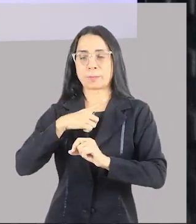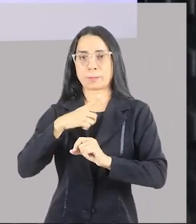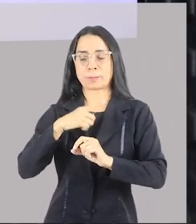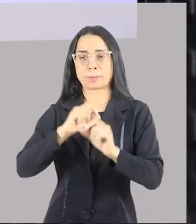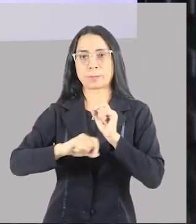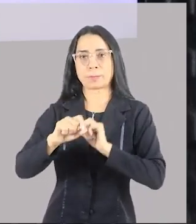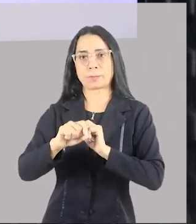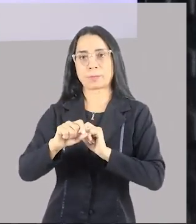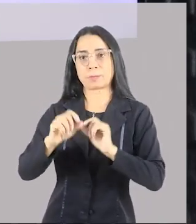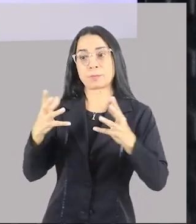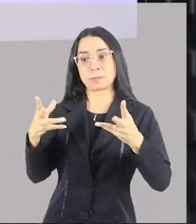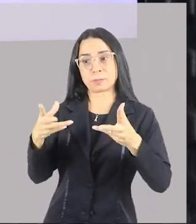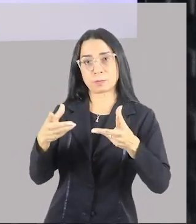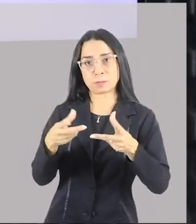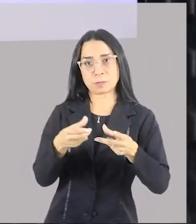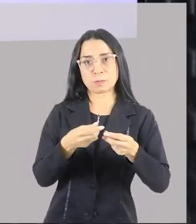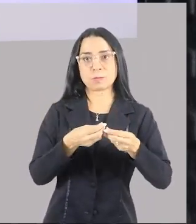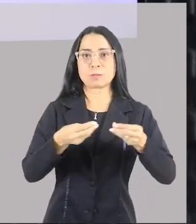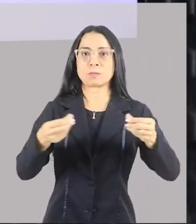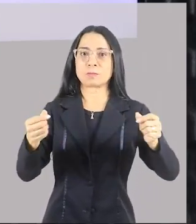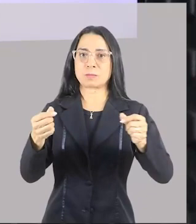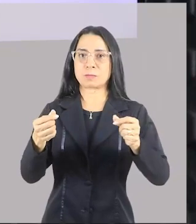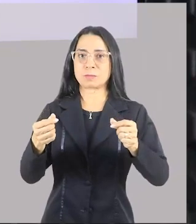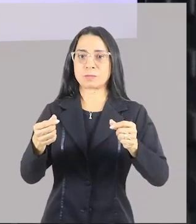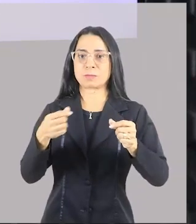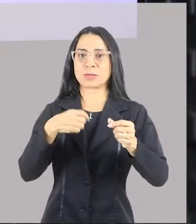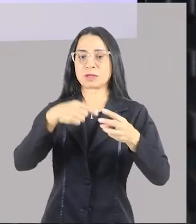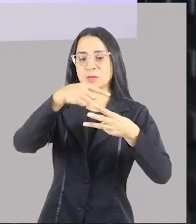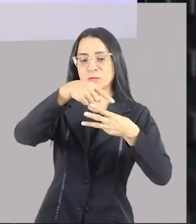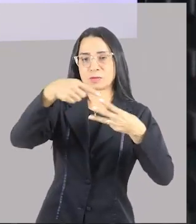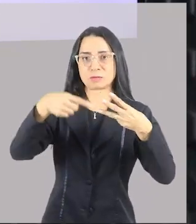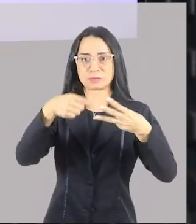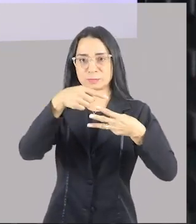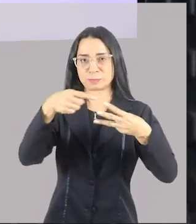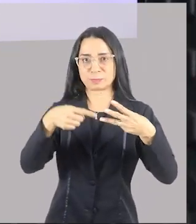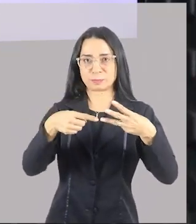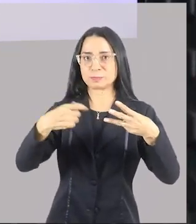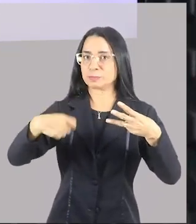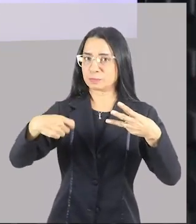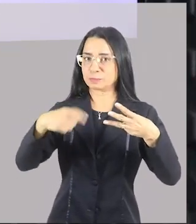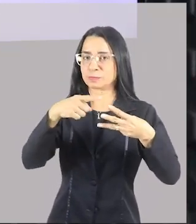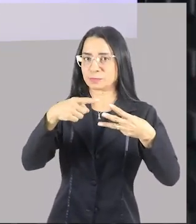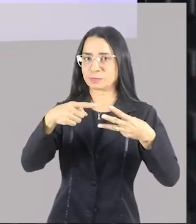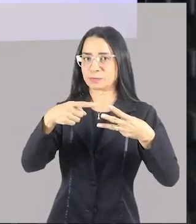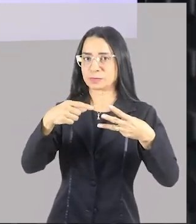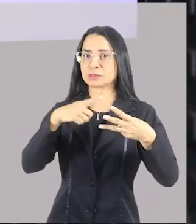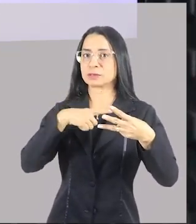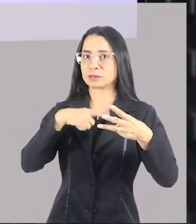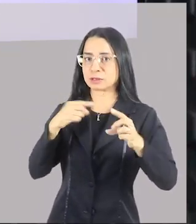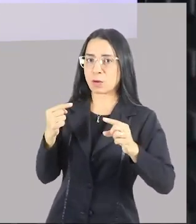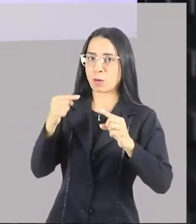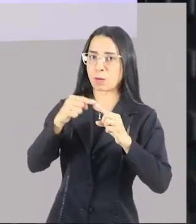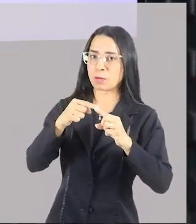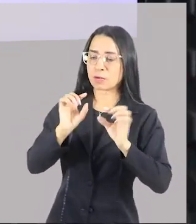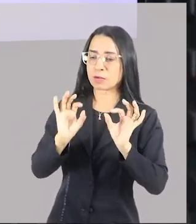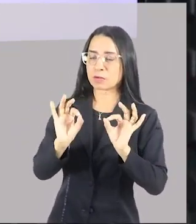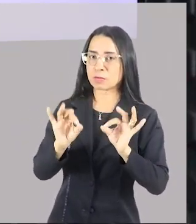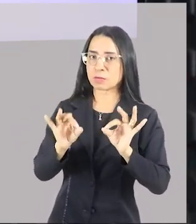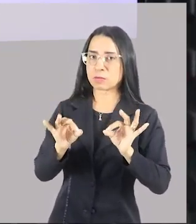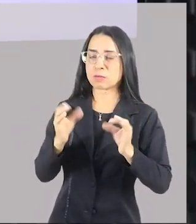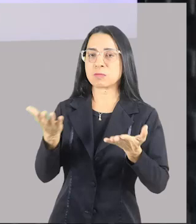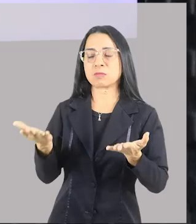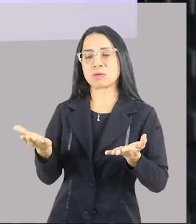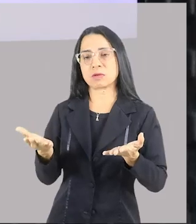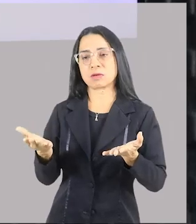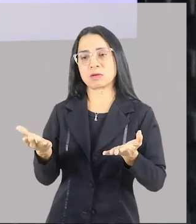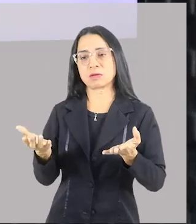que ele seja eficaz, ele precisa passar por 3 filtros, para que ele cumpra a sua função, para que ele esteja